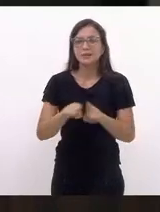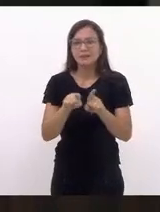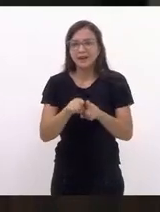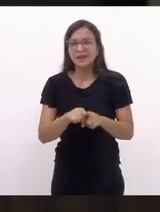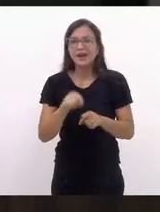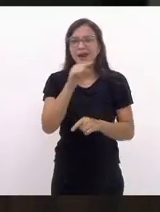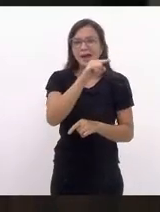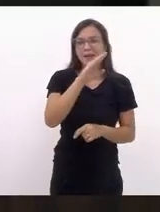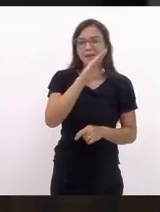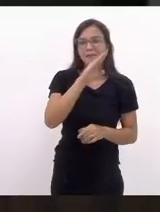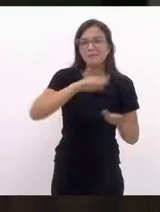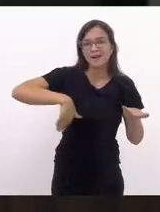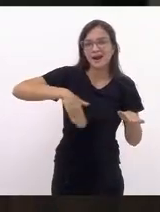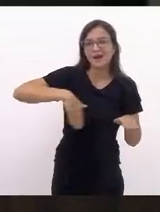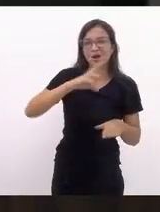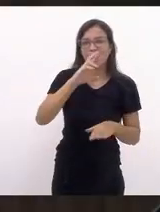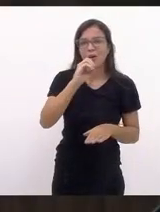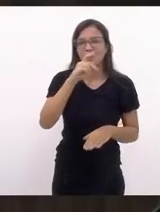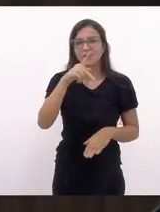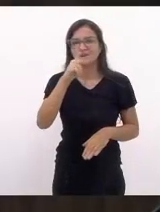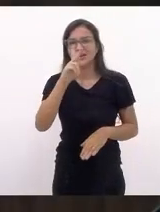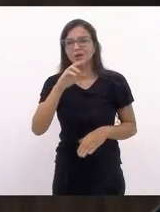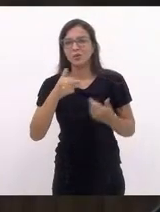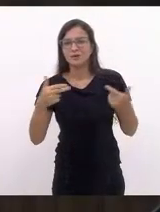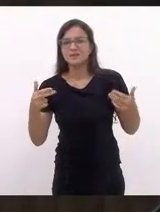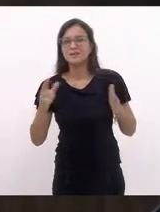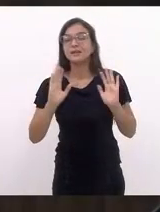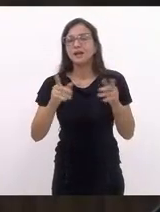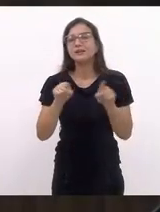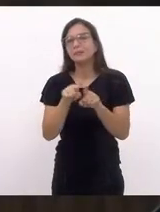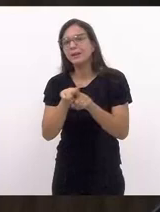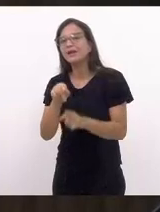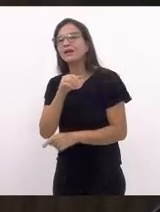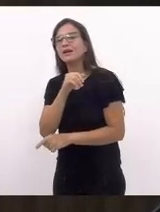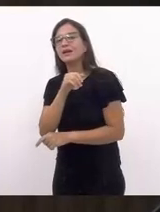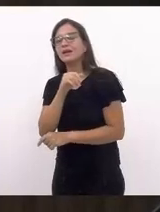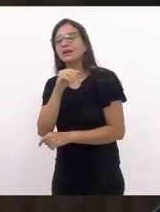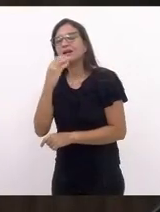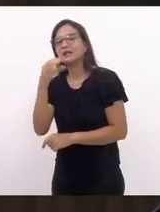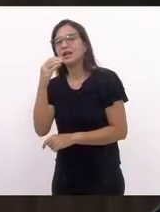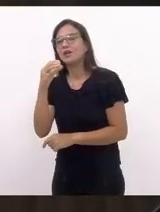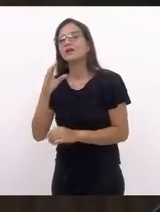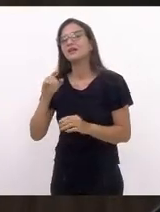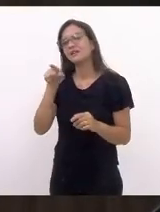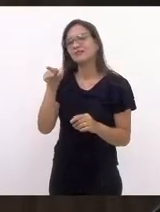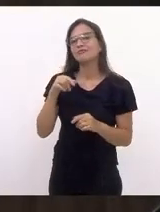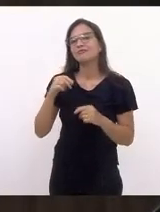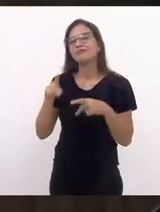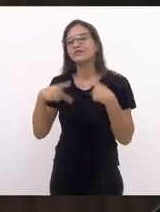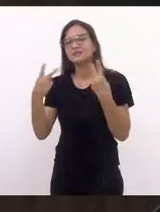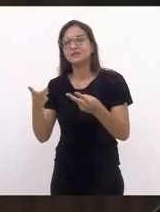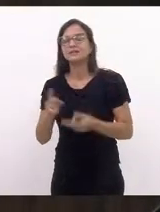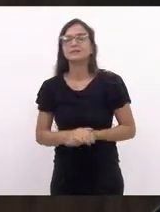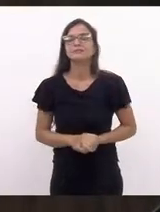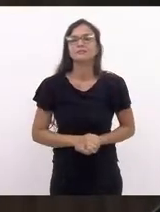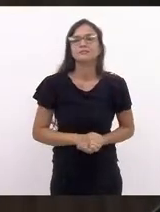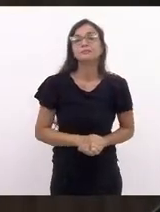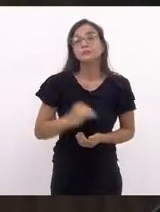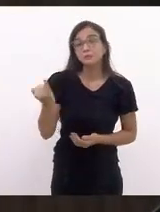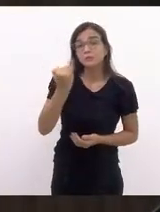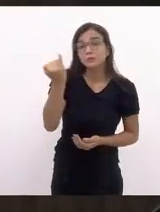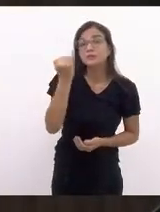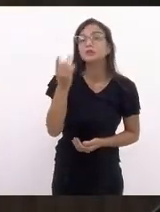parte ó e passou polícia agora também e por último a escola de extensão que é muito importante dizer